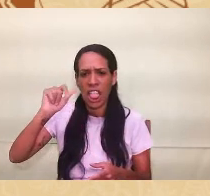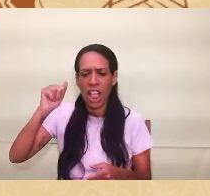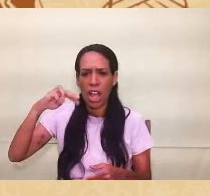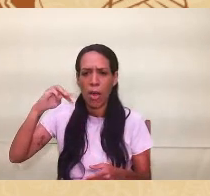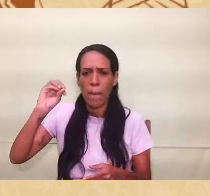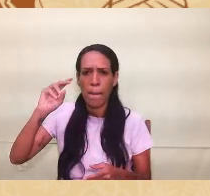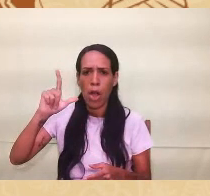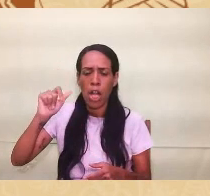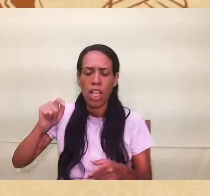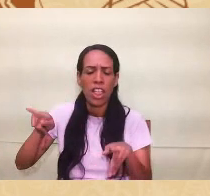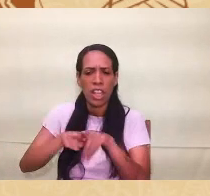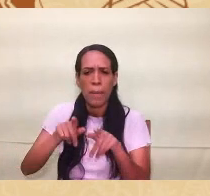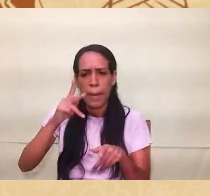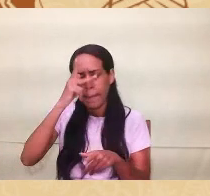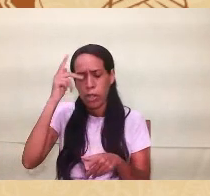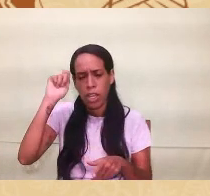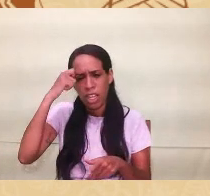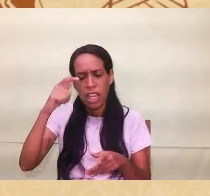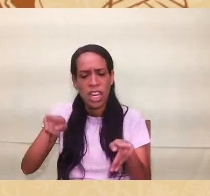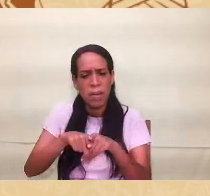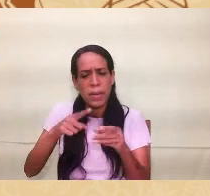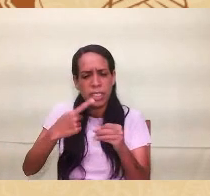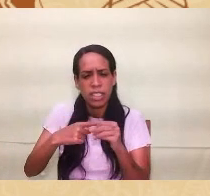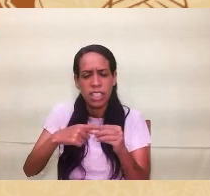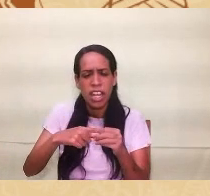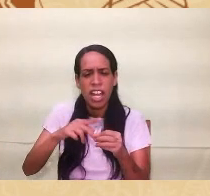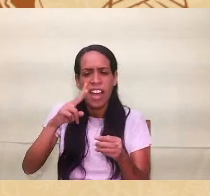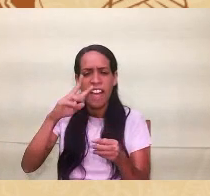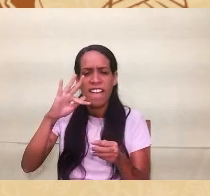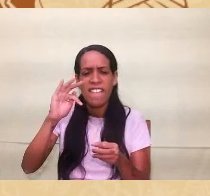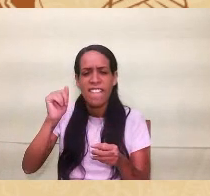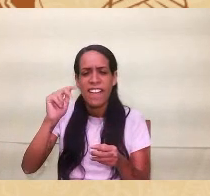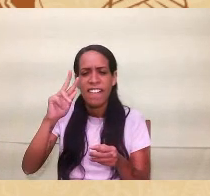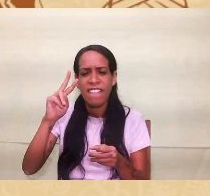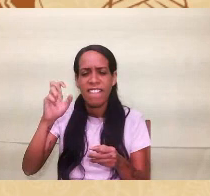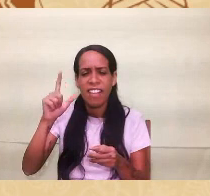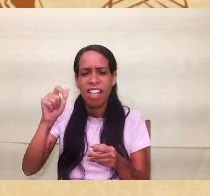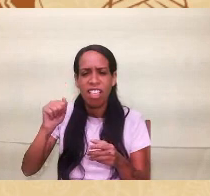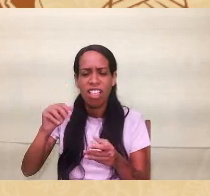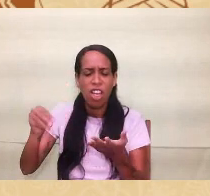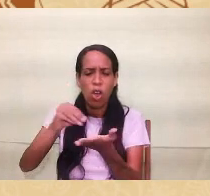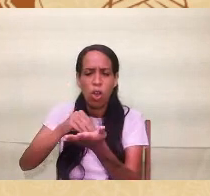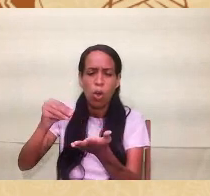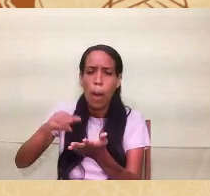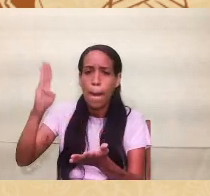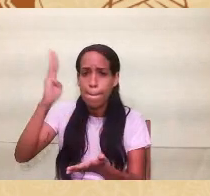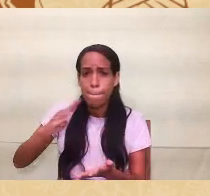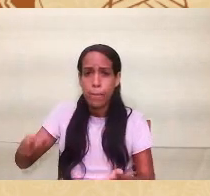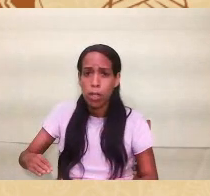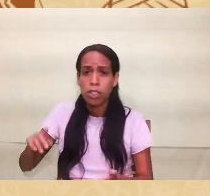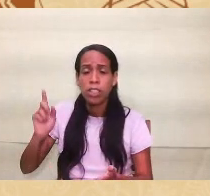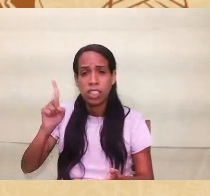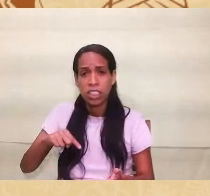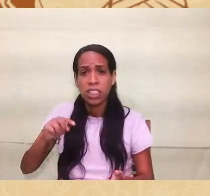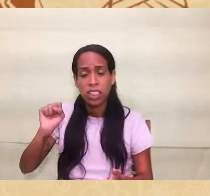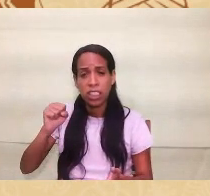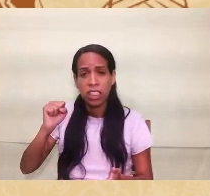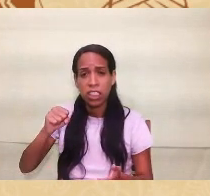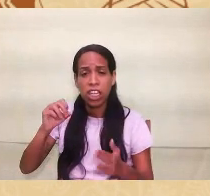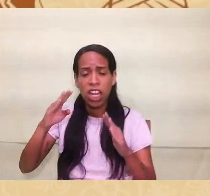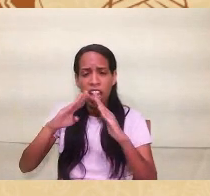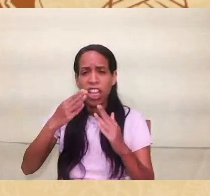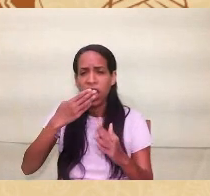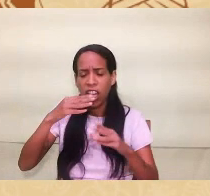quebradas, das periferias, das favelas, das ocupações. O Brasil é, sim, terra indígena,